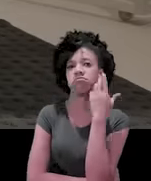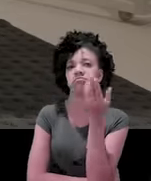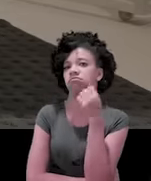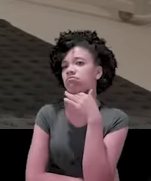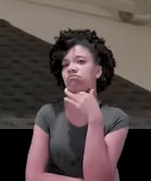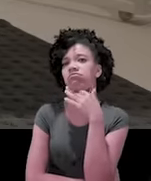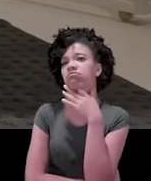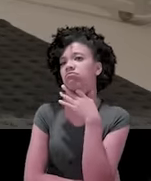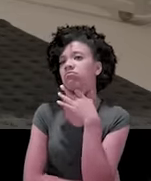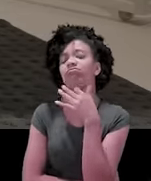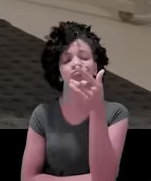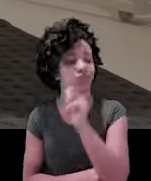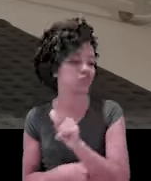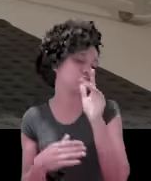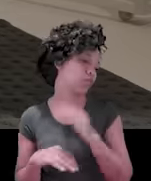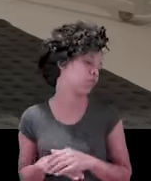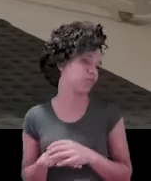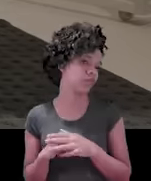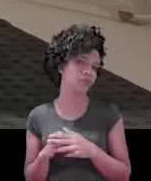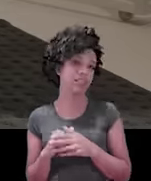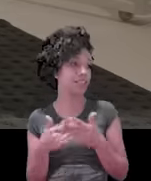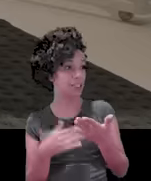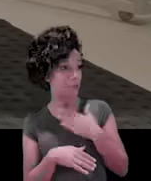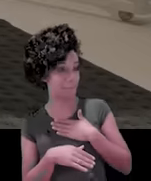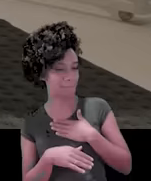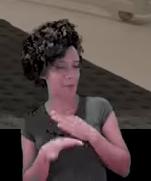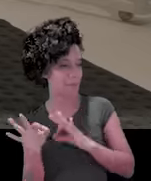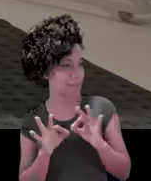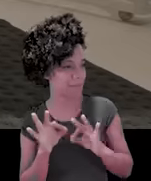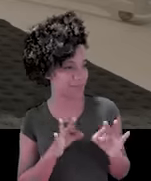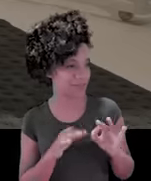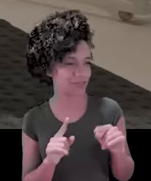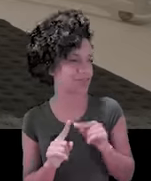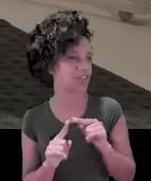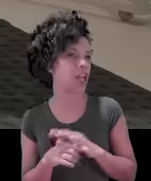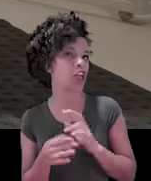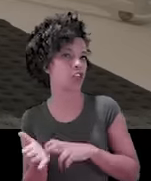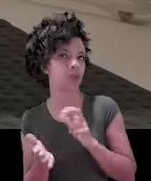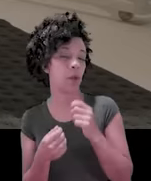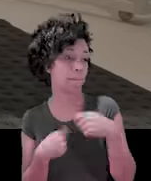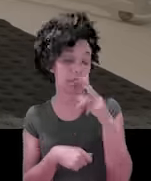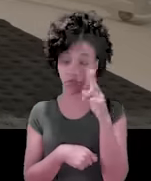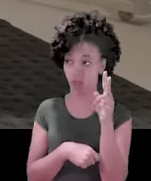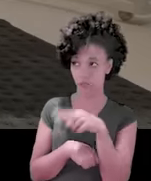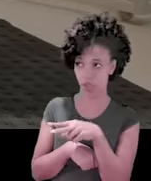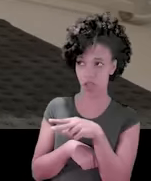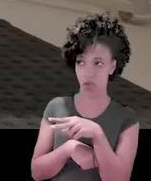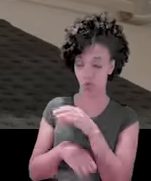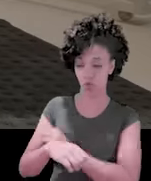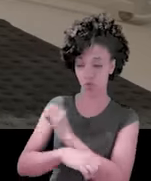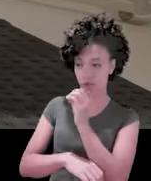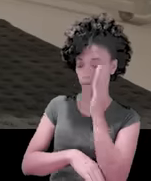ainda não veio de novo assim já tava então meu plano era de manhã eu preciso ver o sol